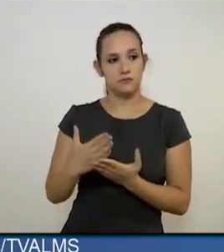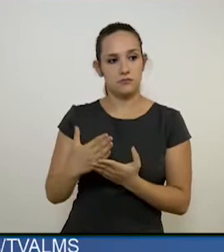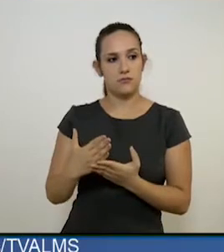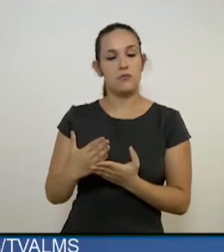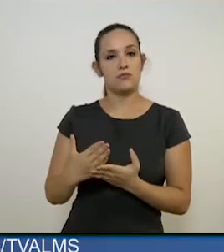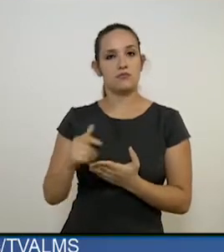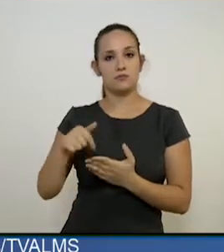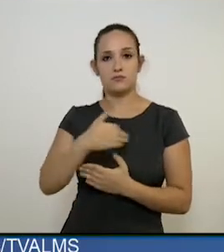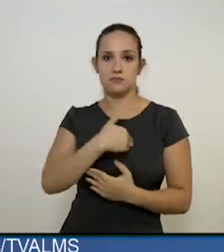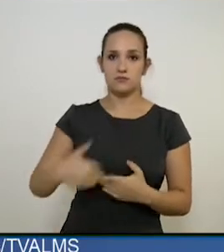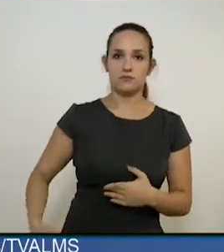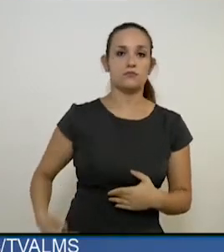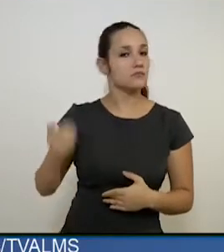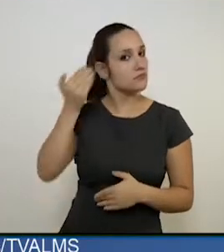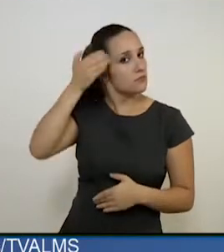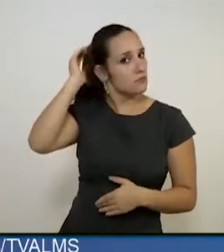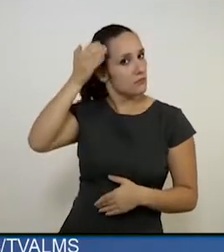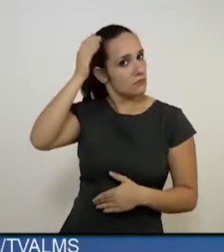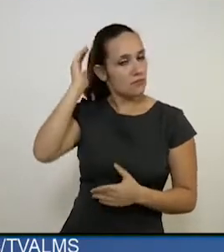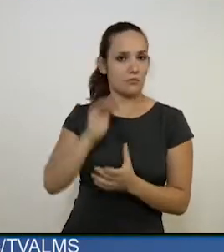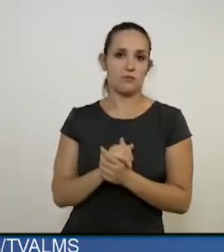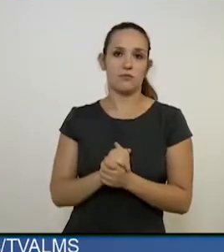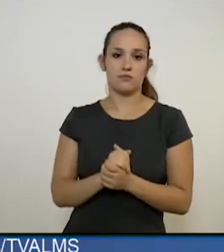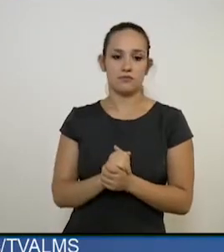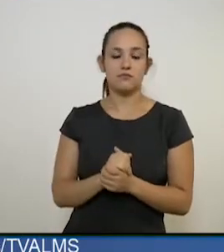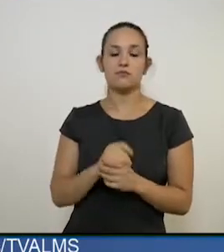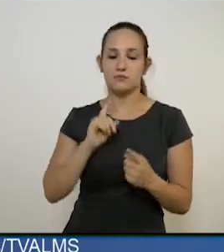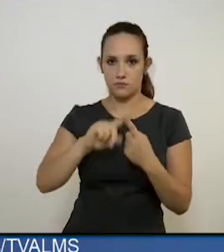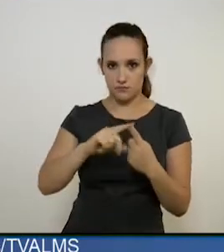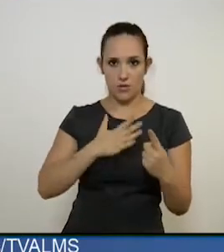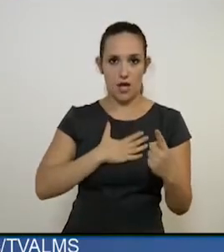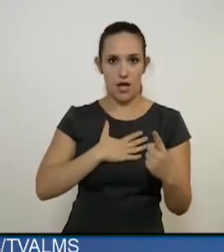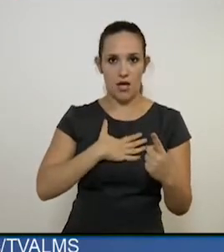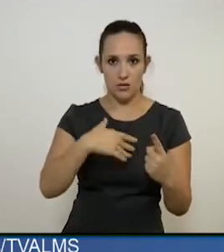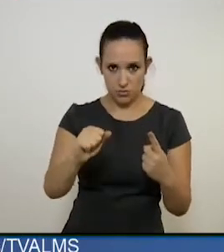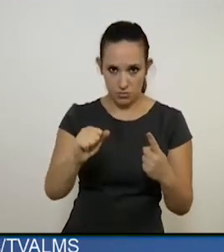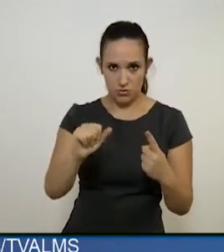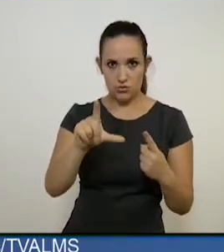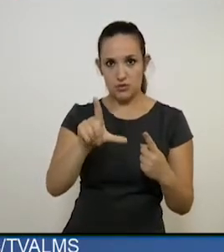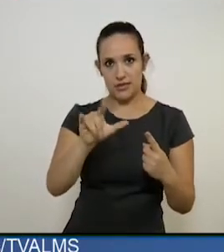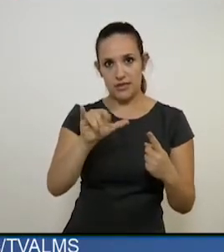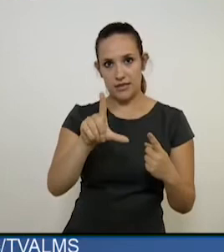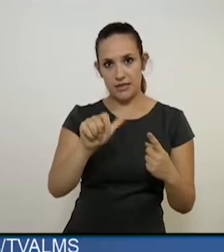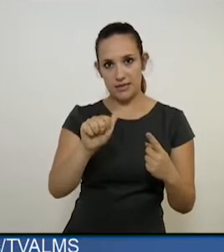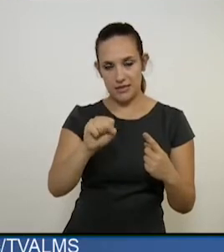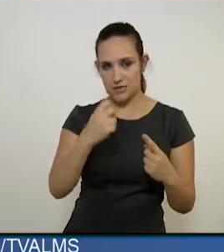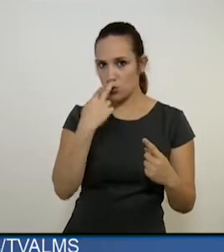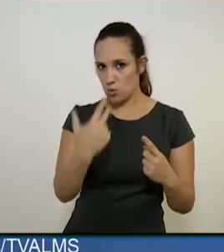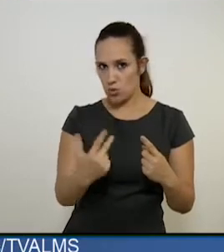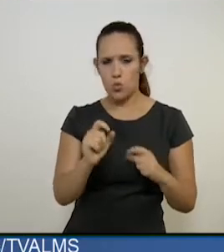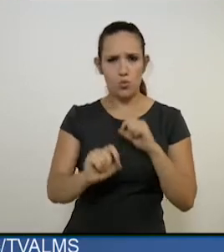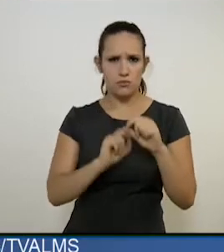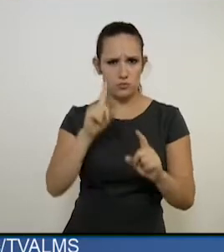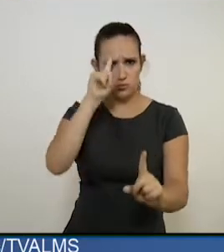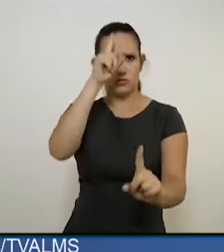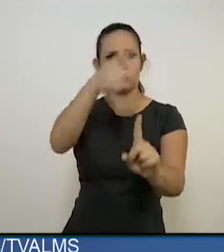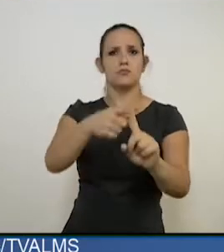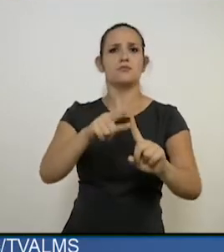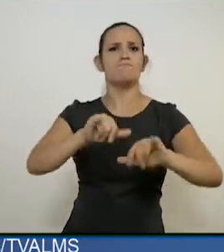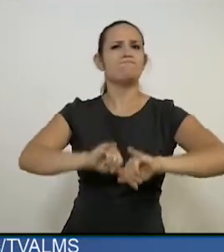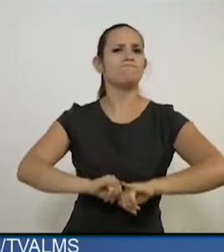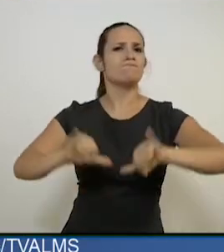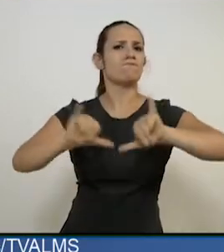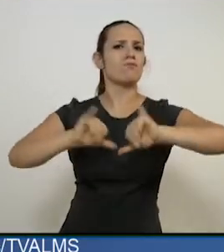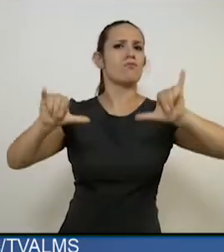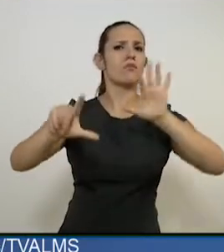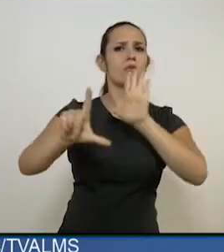Reinaldo Azambuja. Agosto Lilás, que objetiva divulgar a lei e chamar